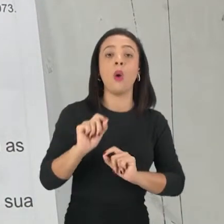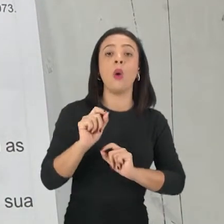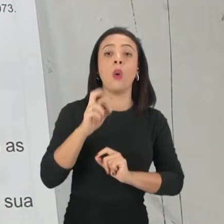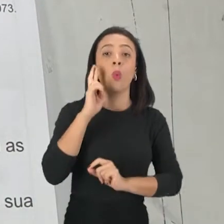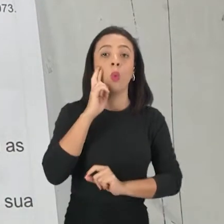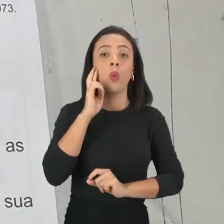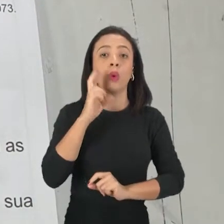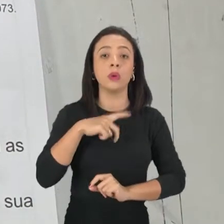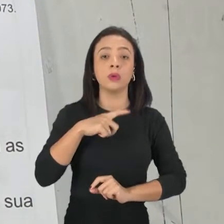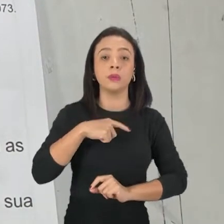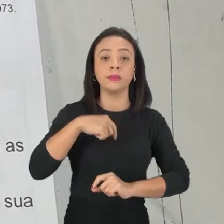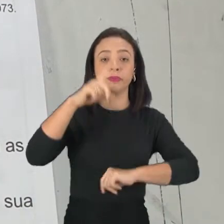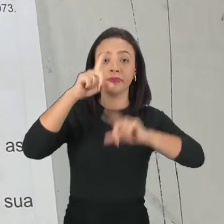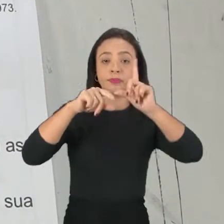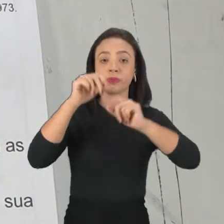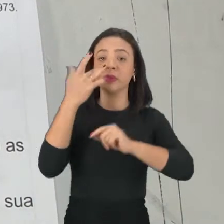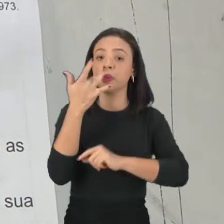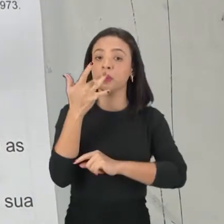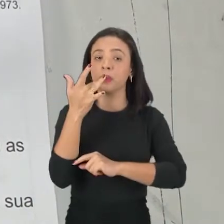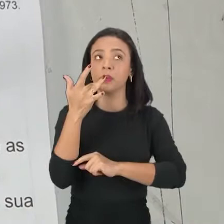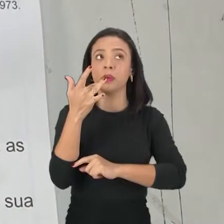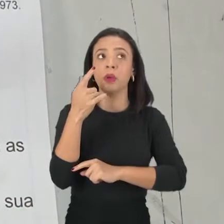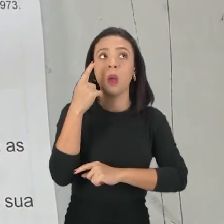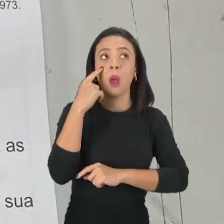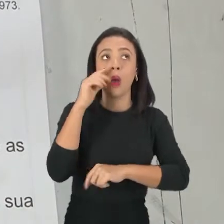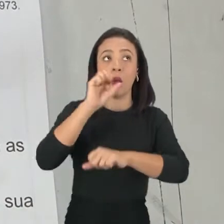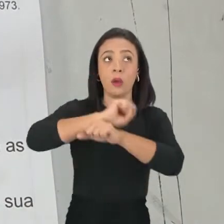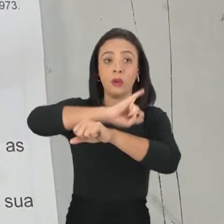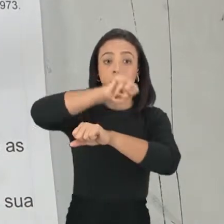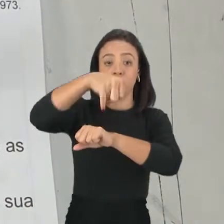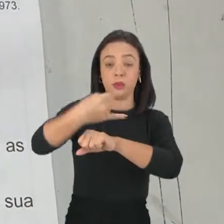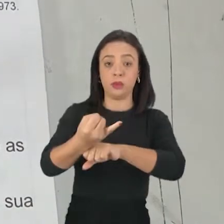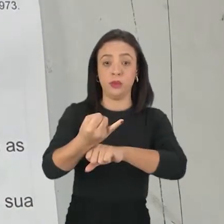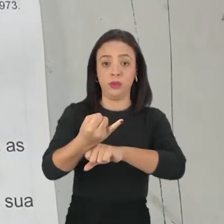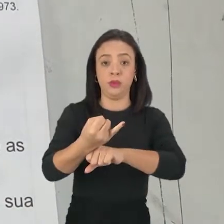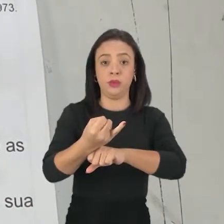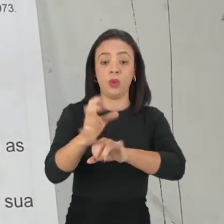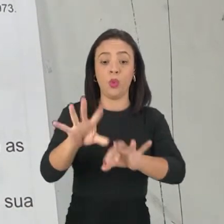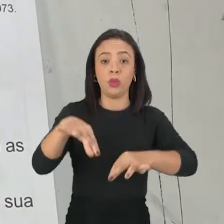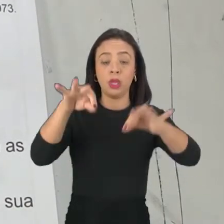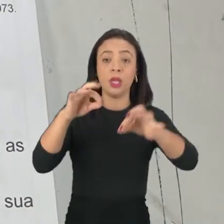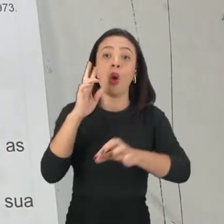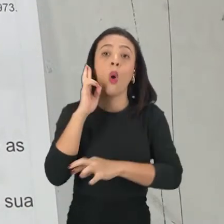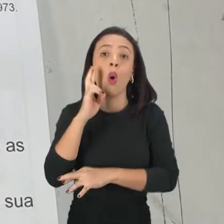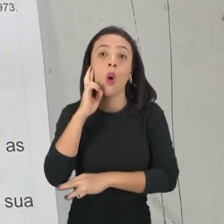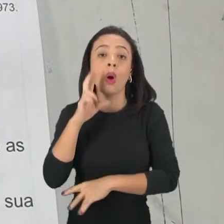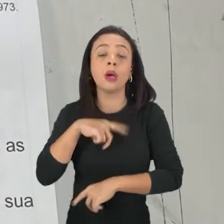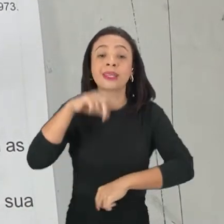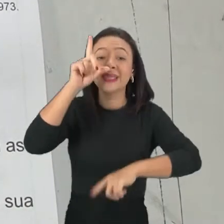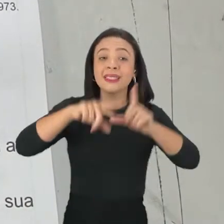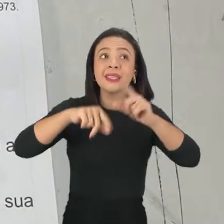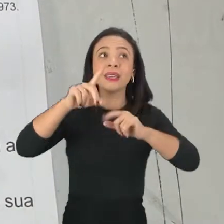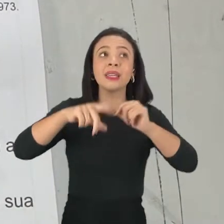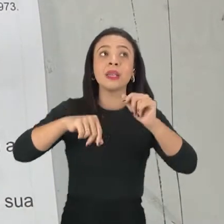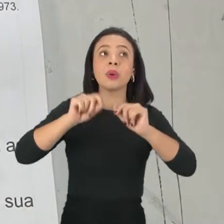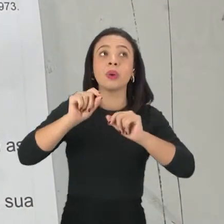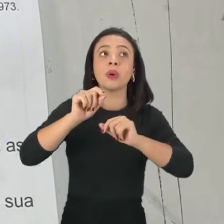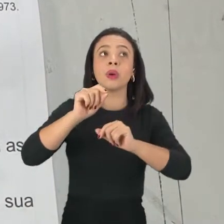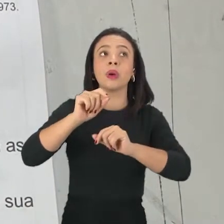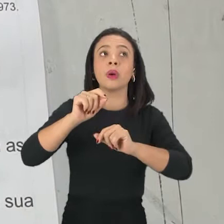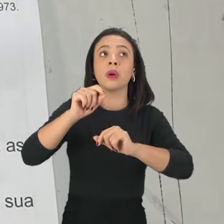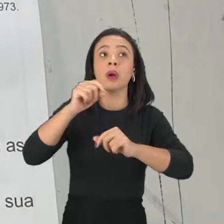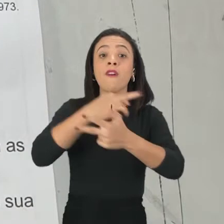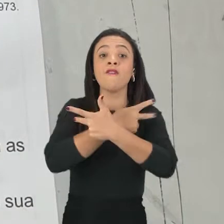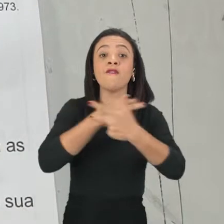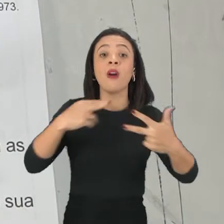onde Itália eu adjetivo né A Fazenda cor-de-rosa tem estrelinhas no horário mas essas estrelinhas